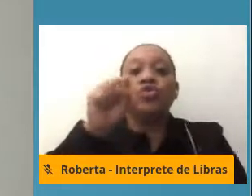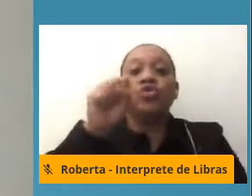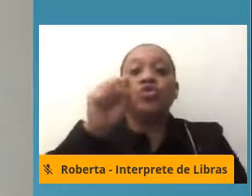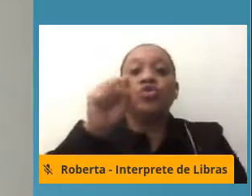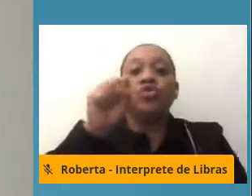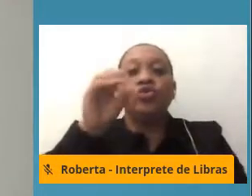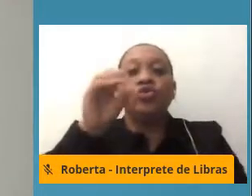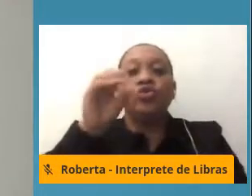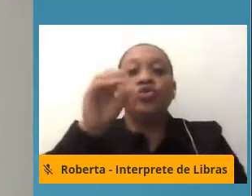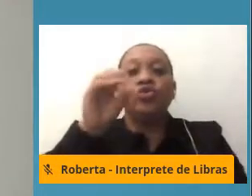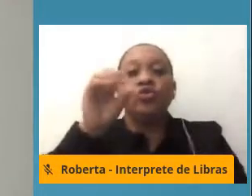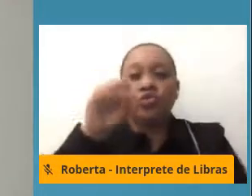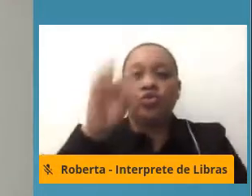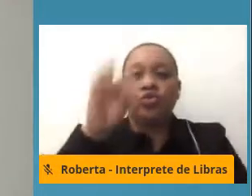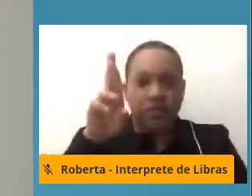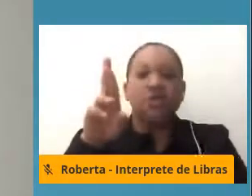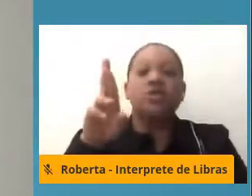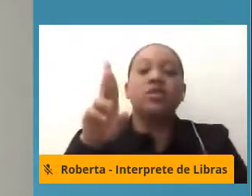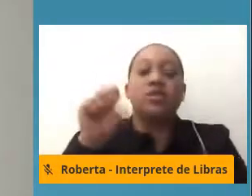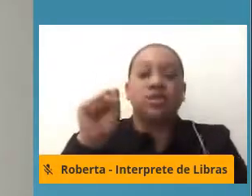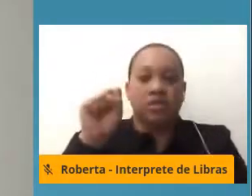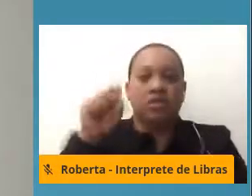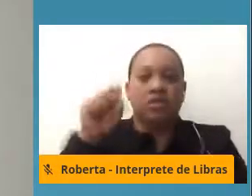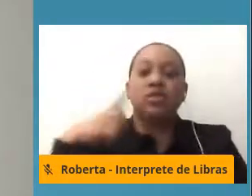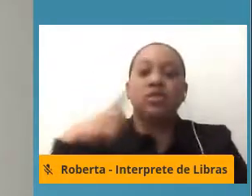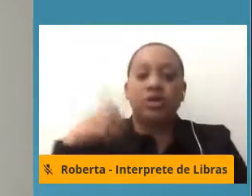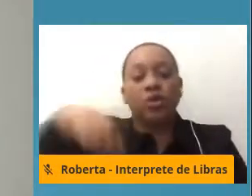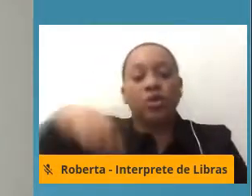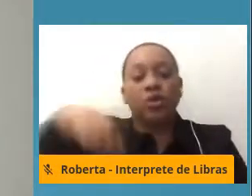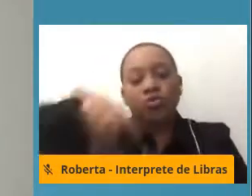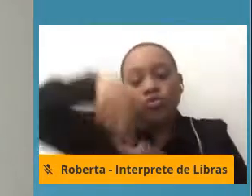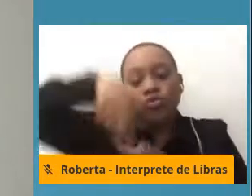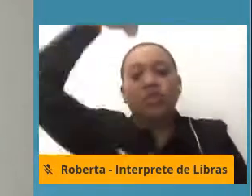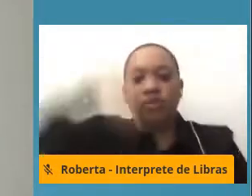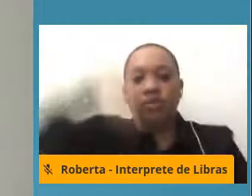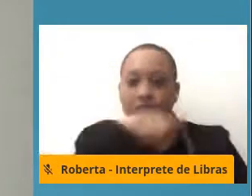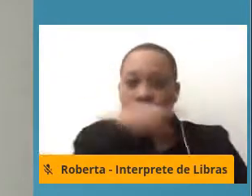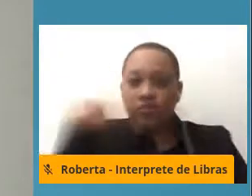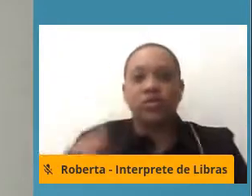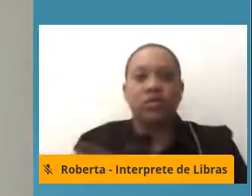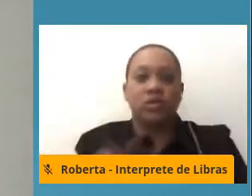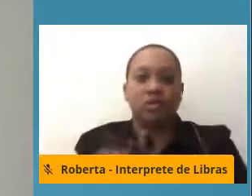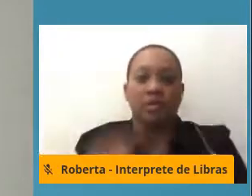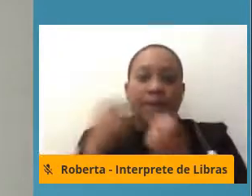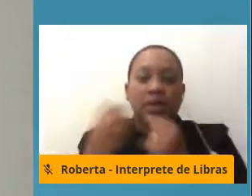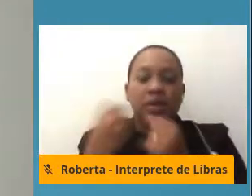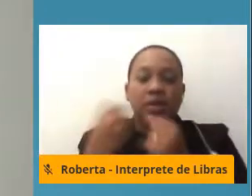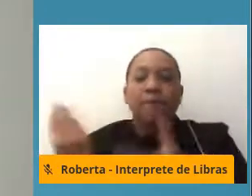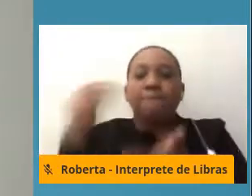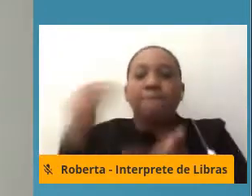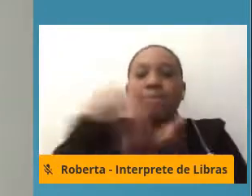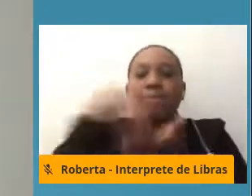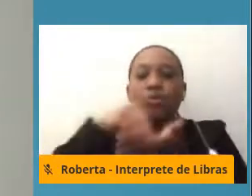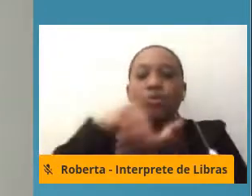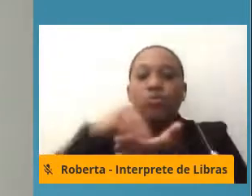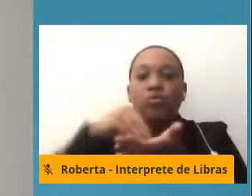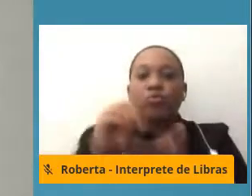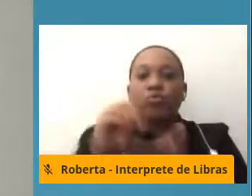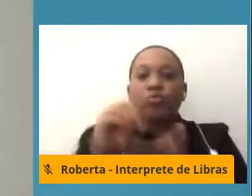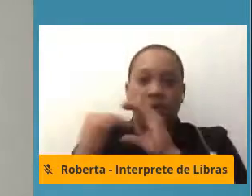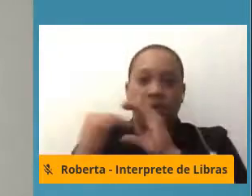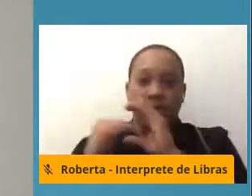vai sortear isso para vocês também. Basta vocês colocarem aí o nome e o e-mail no formulário, ok? O